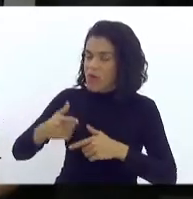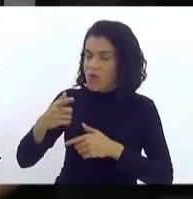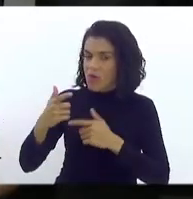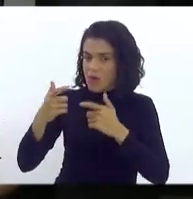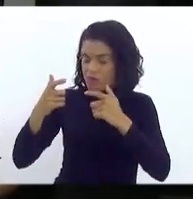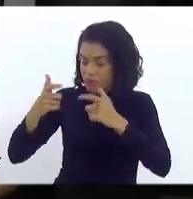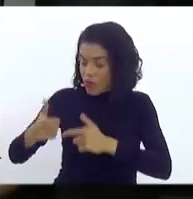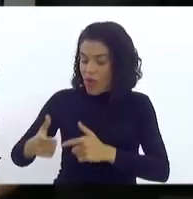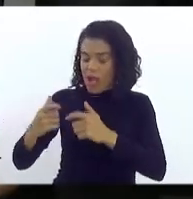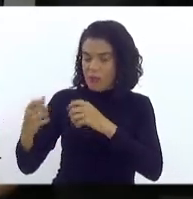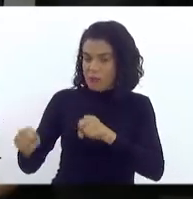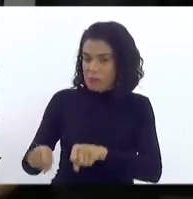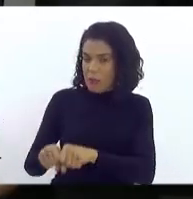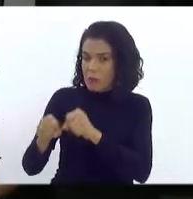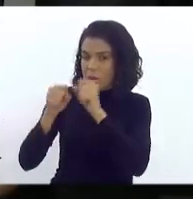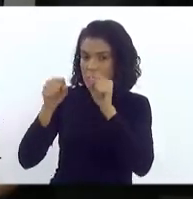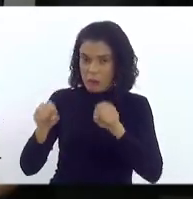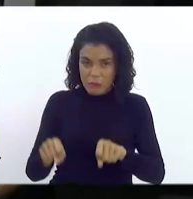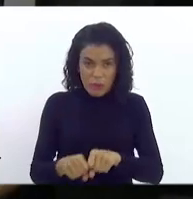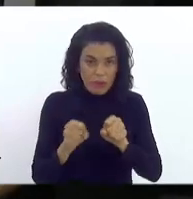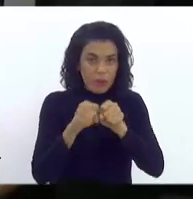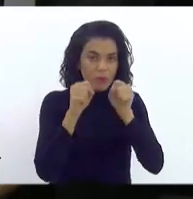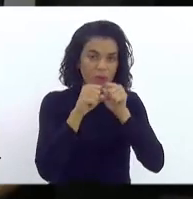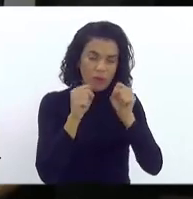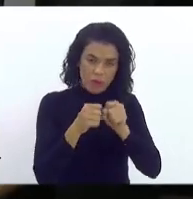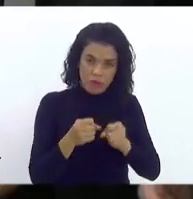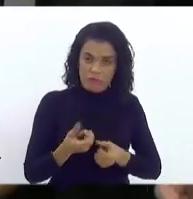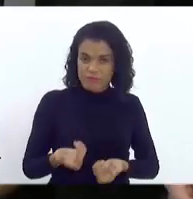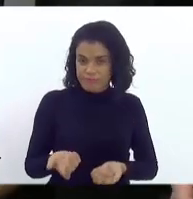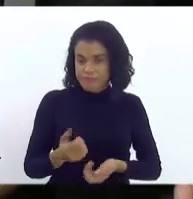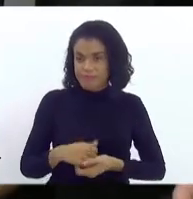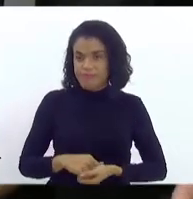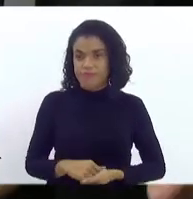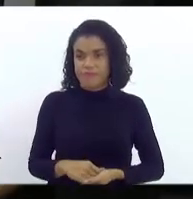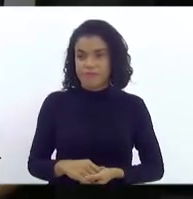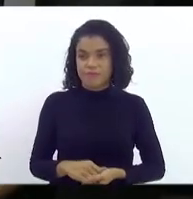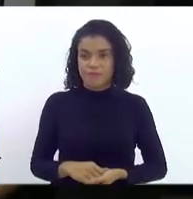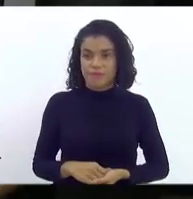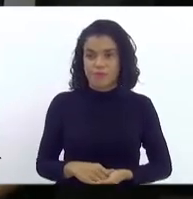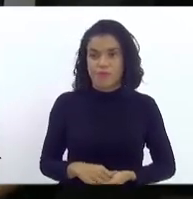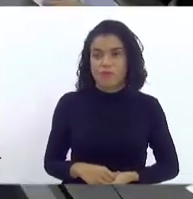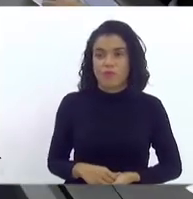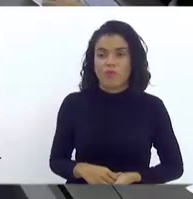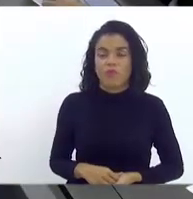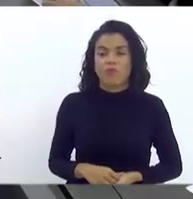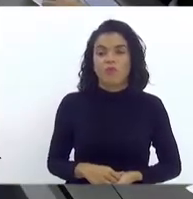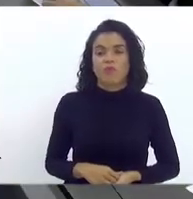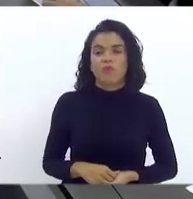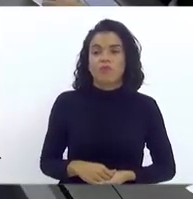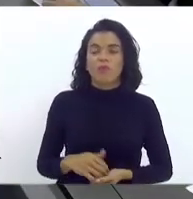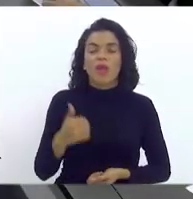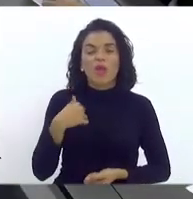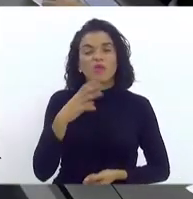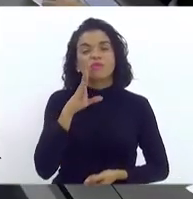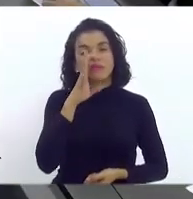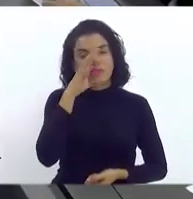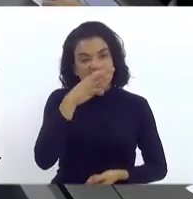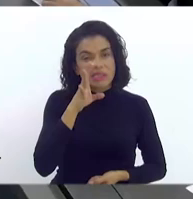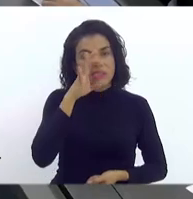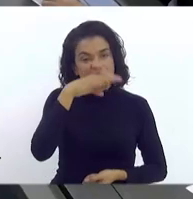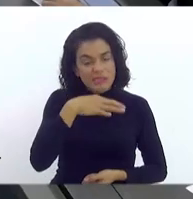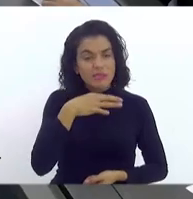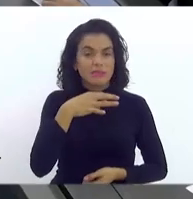opera sem a remuneração, por não ter esse valor na base de ativos. Eu estou insistindo na